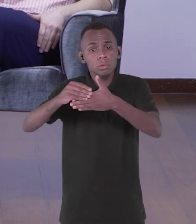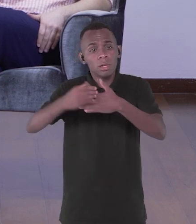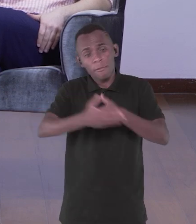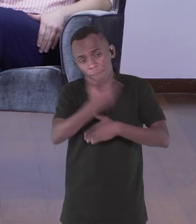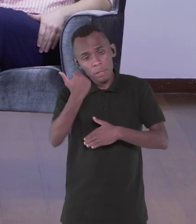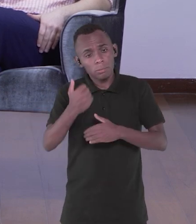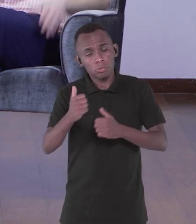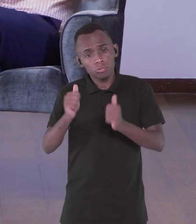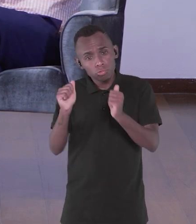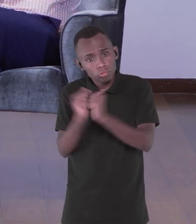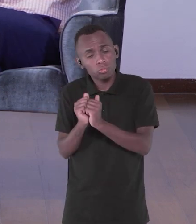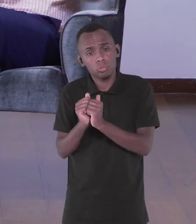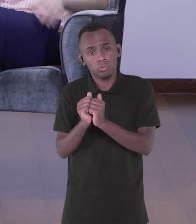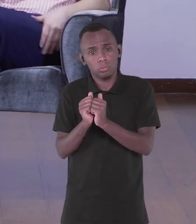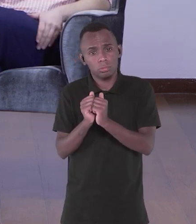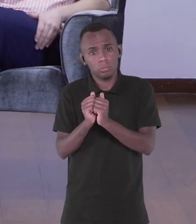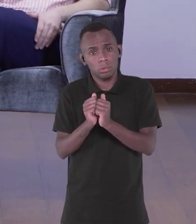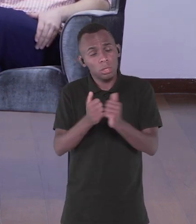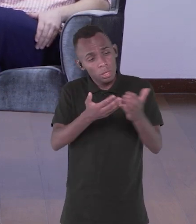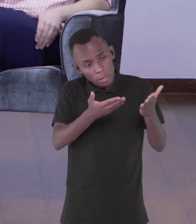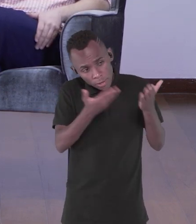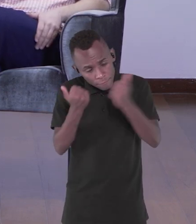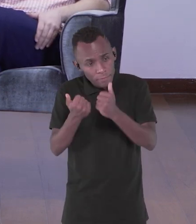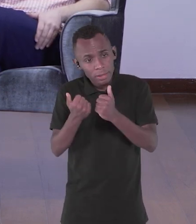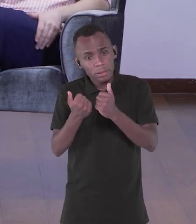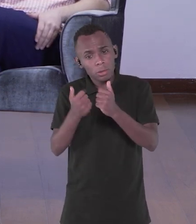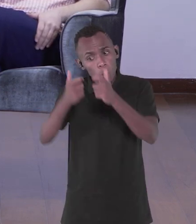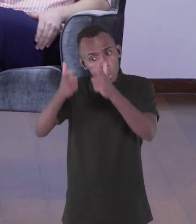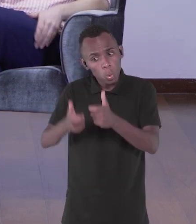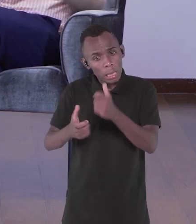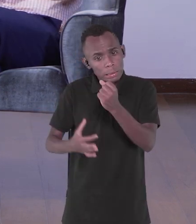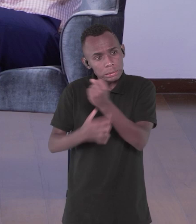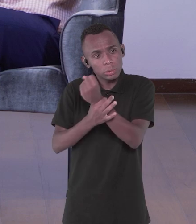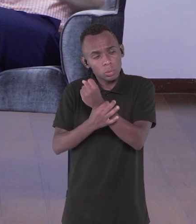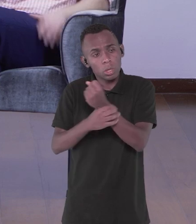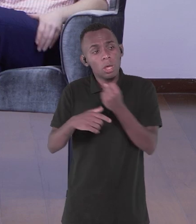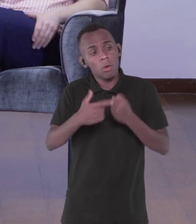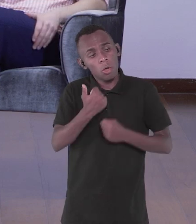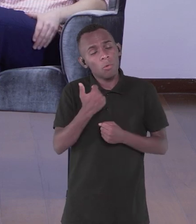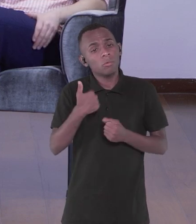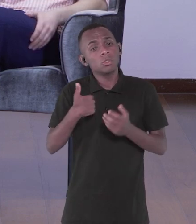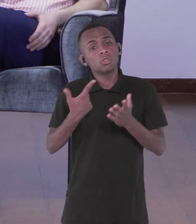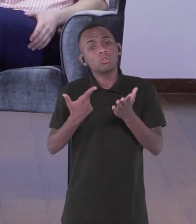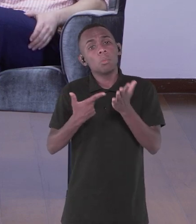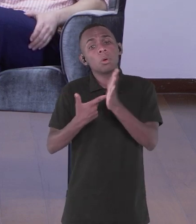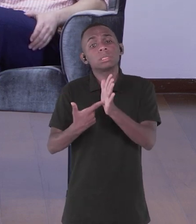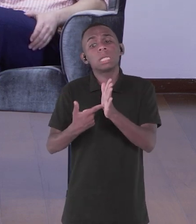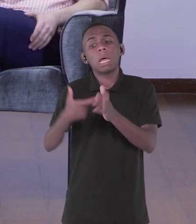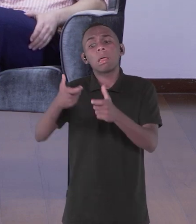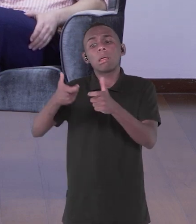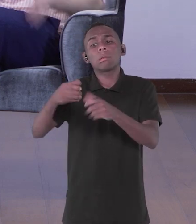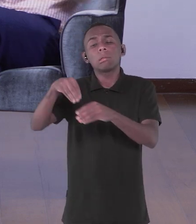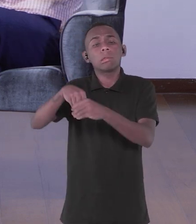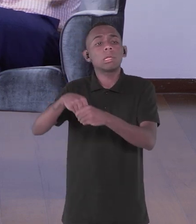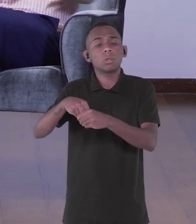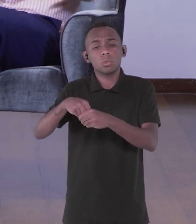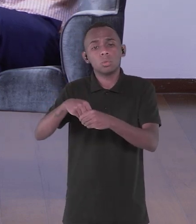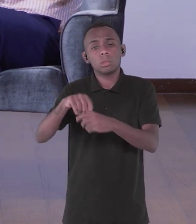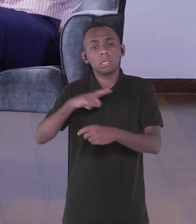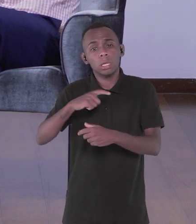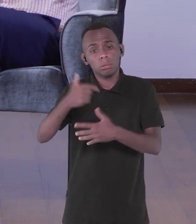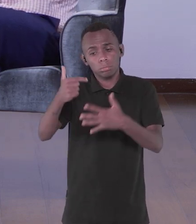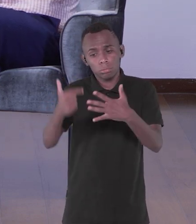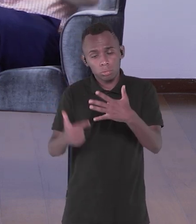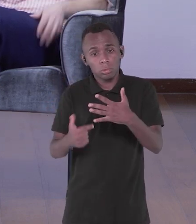dentro, vem aqui comigo num campo de refugiado, eu vou te mostrar o que tem lá dentro. E é isso que